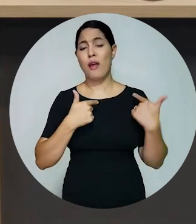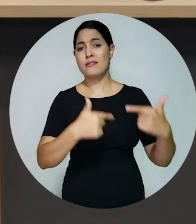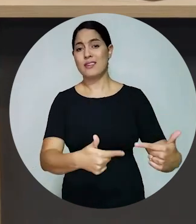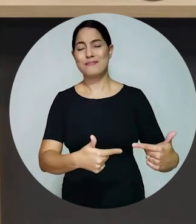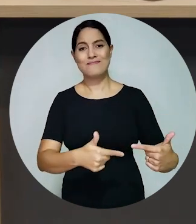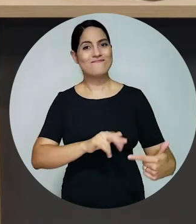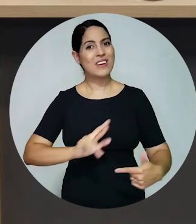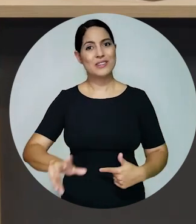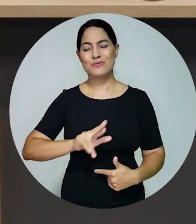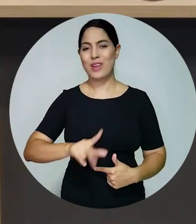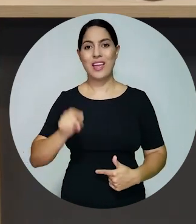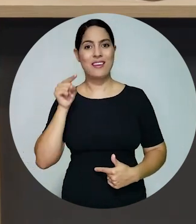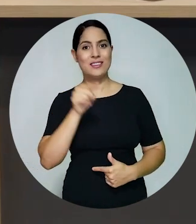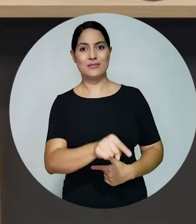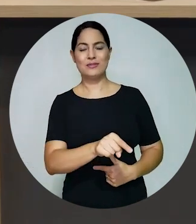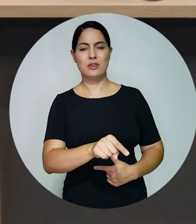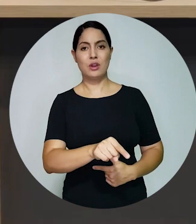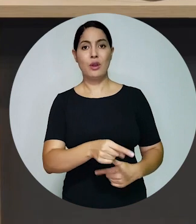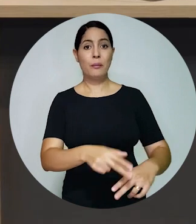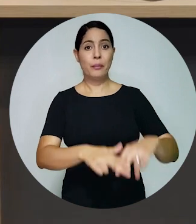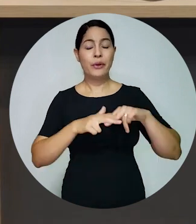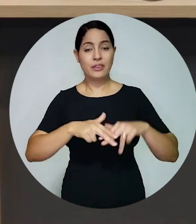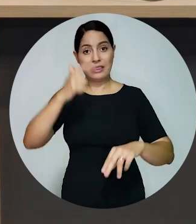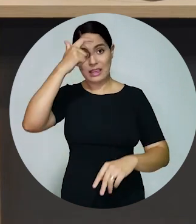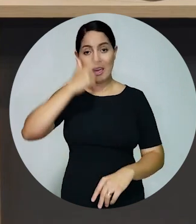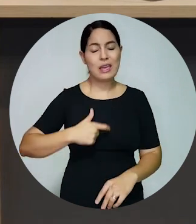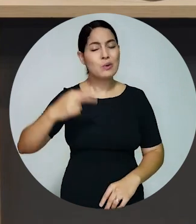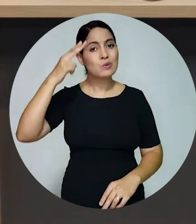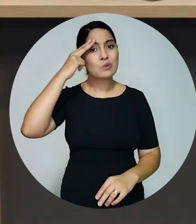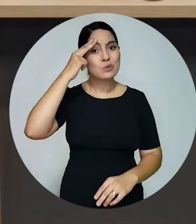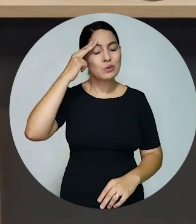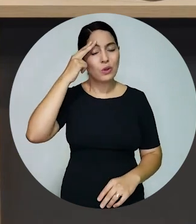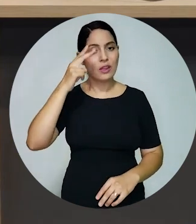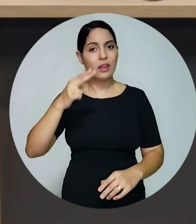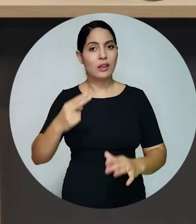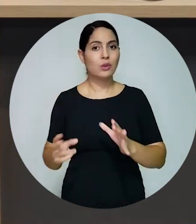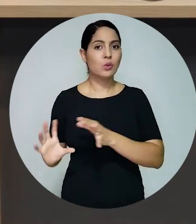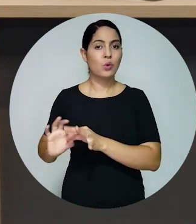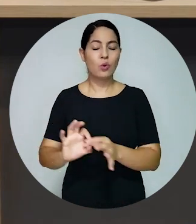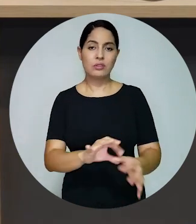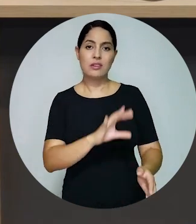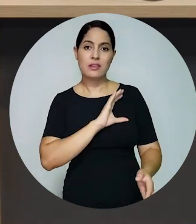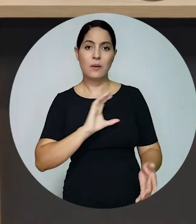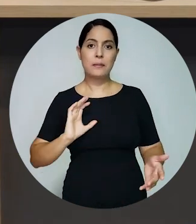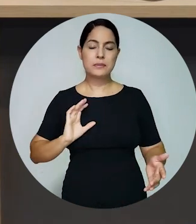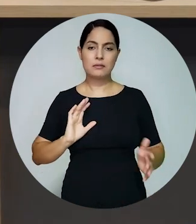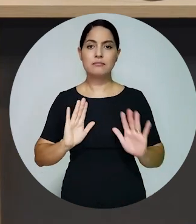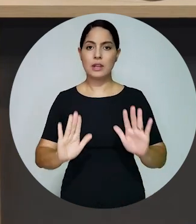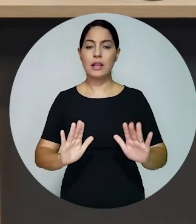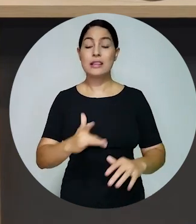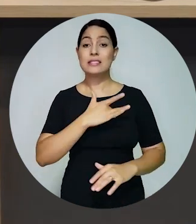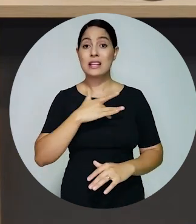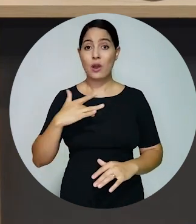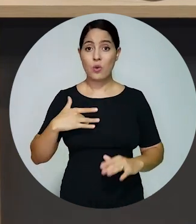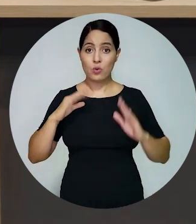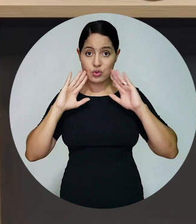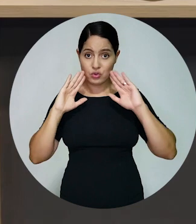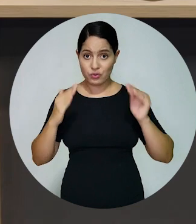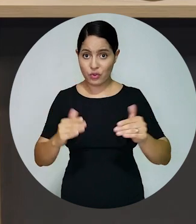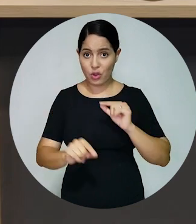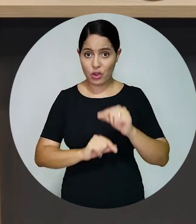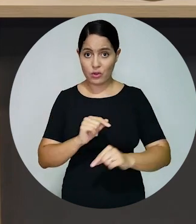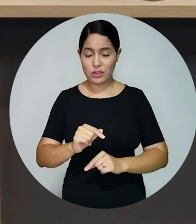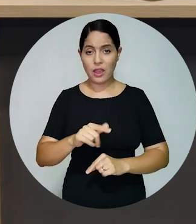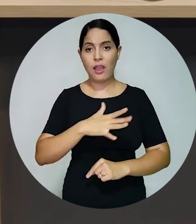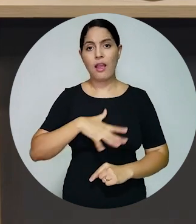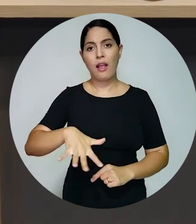fazendo o que tem que fazer, mas não é isso, para isso que eu sonhei e eu pensei essa comissão. Para quem não sabe, a nossa